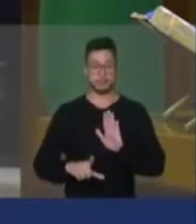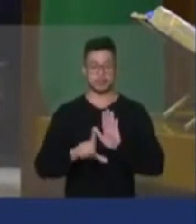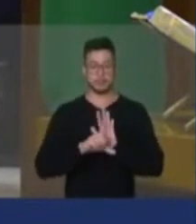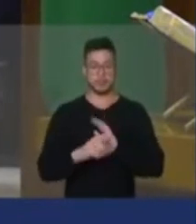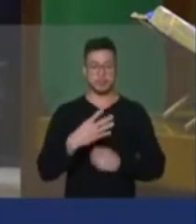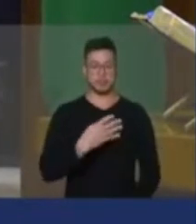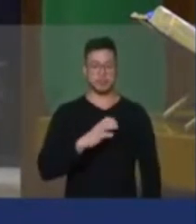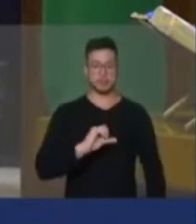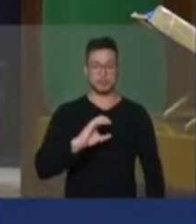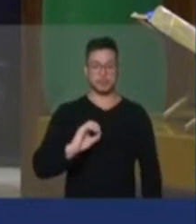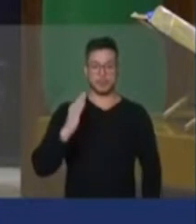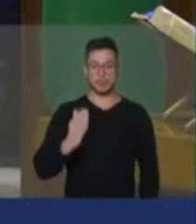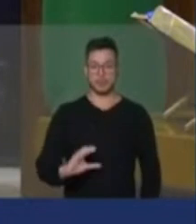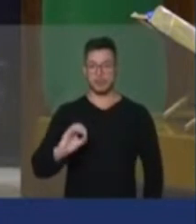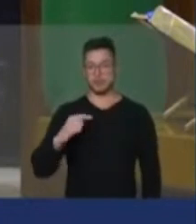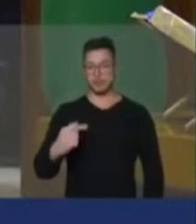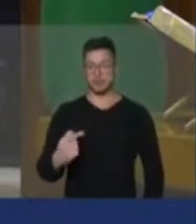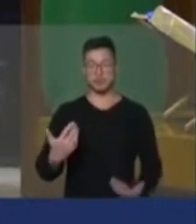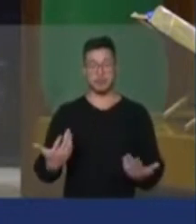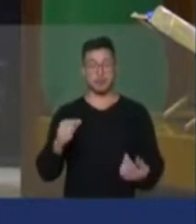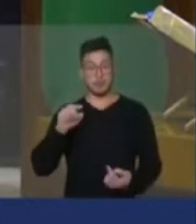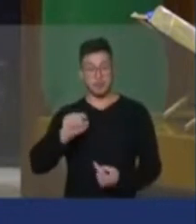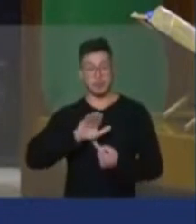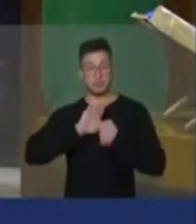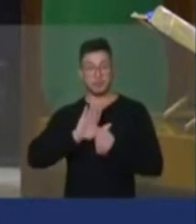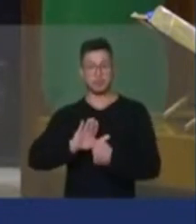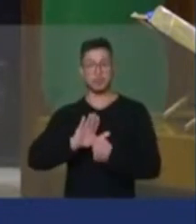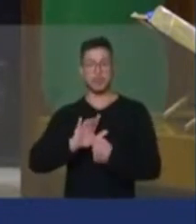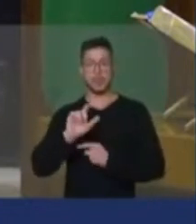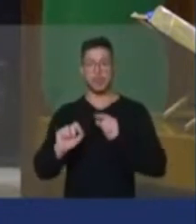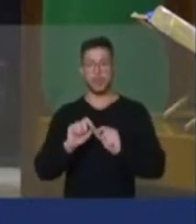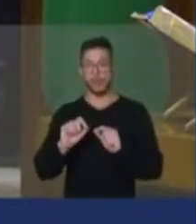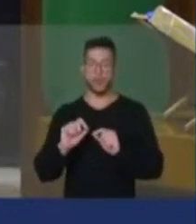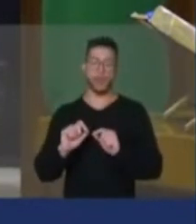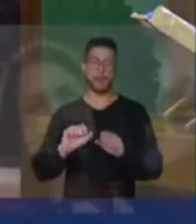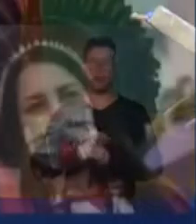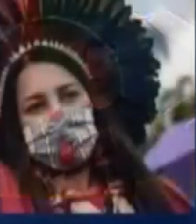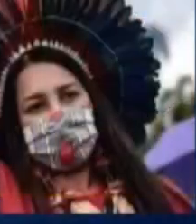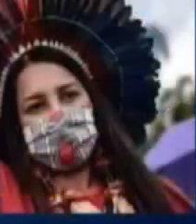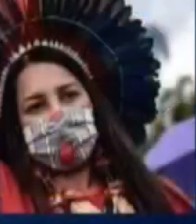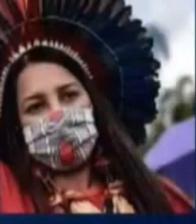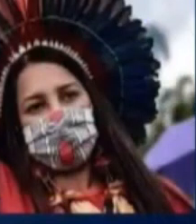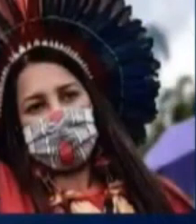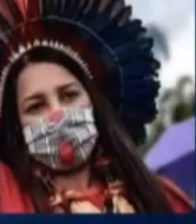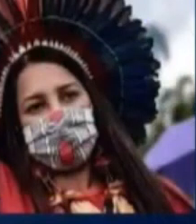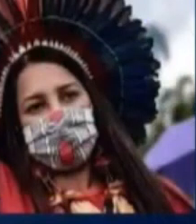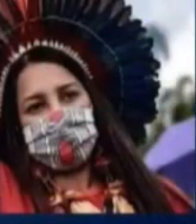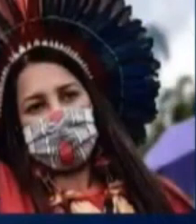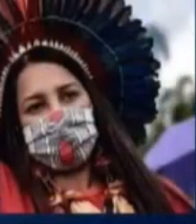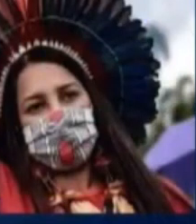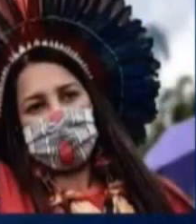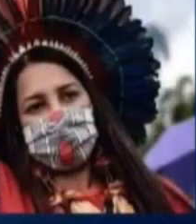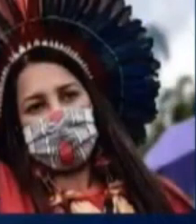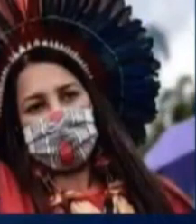acordo existir, ela é colocada em funcionamento. E os europeus têm muita confiança de que, no governo Lula,